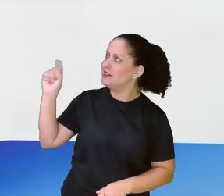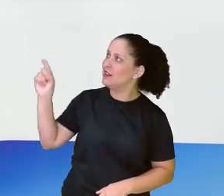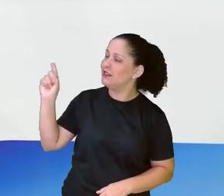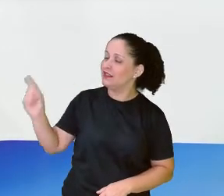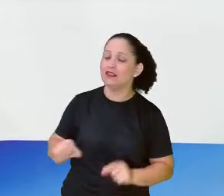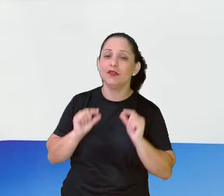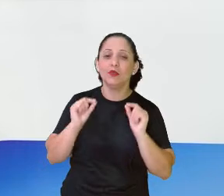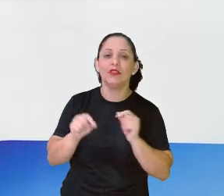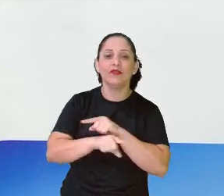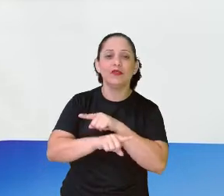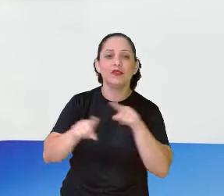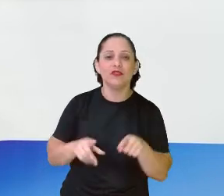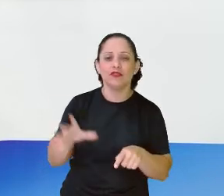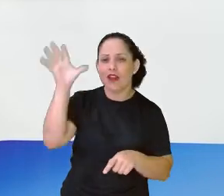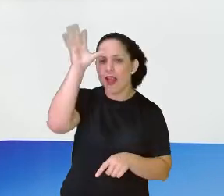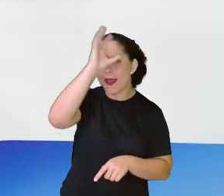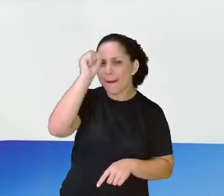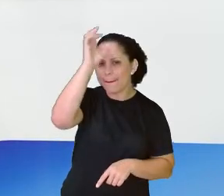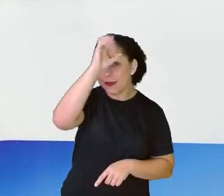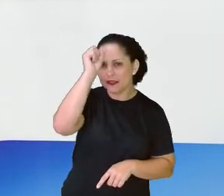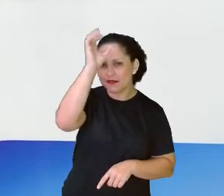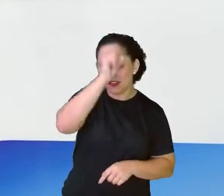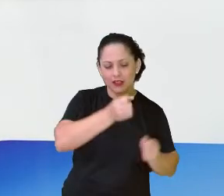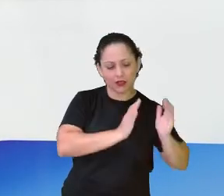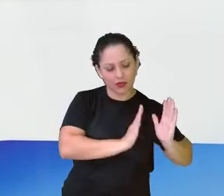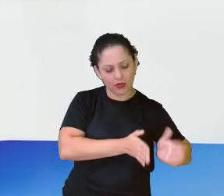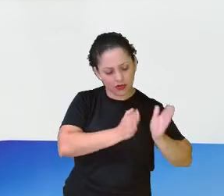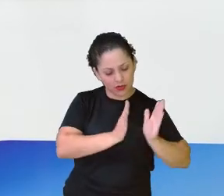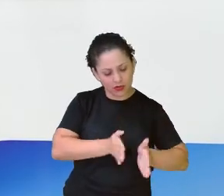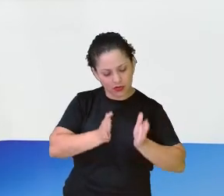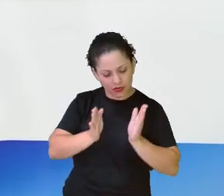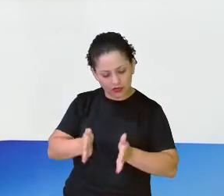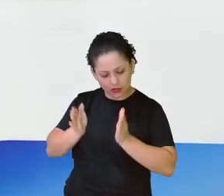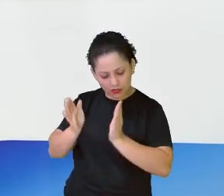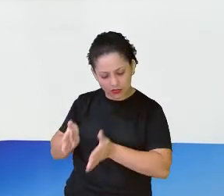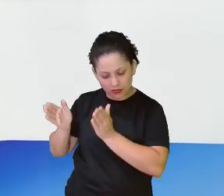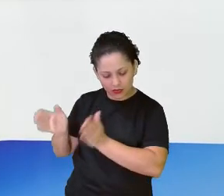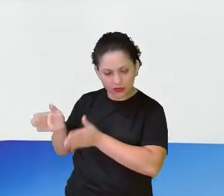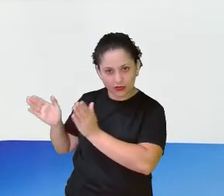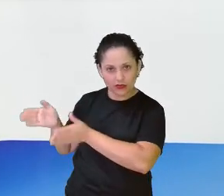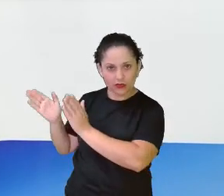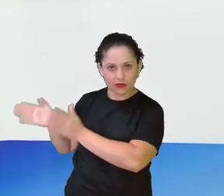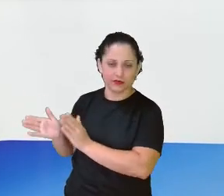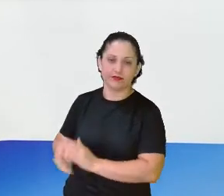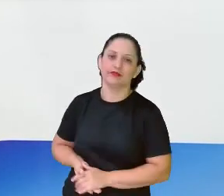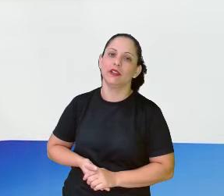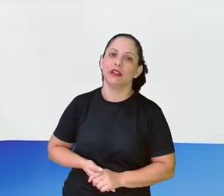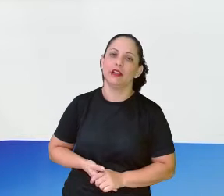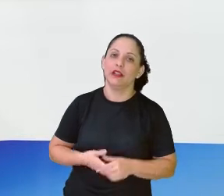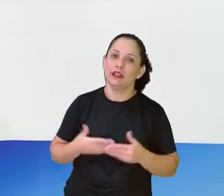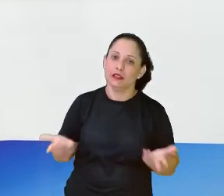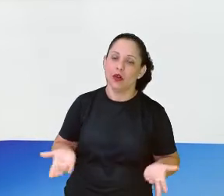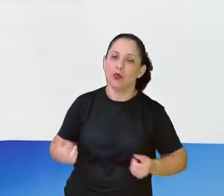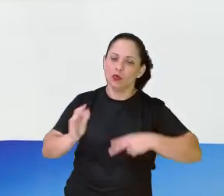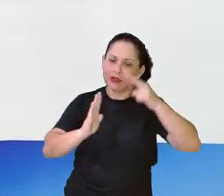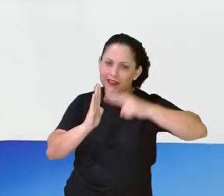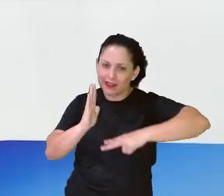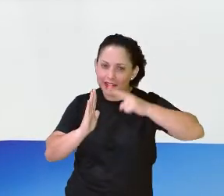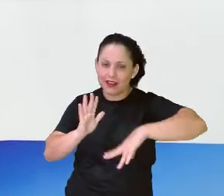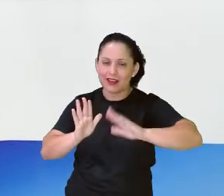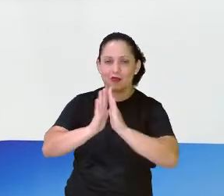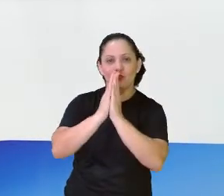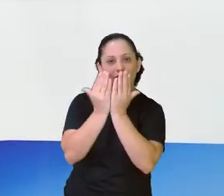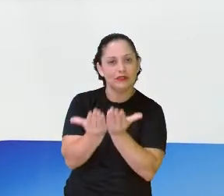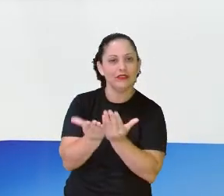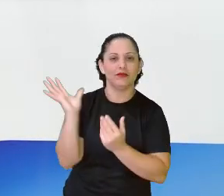vocês vão aprendendo na medida que vão trabalhando as frações. Vocês podem acompanhar no livro, o Aprender Sempre, né? É um